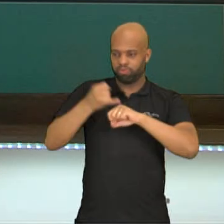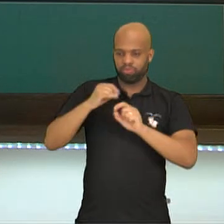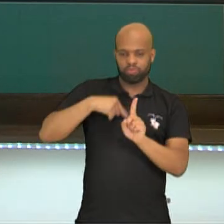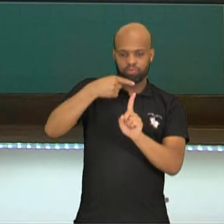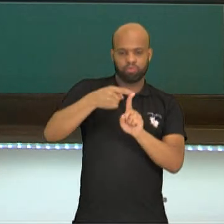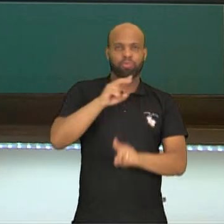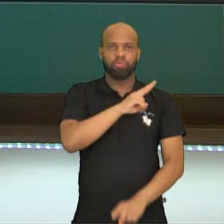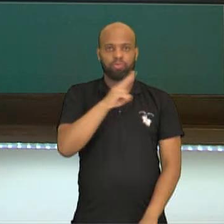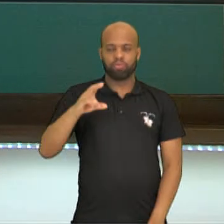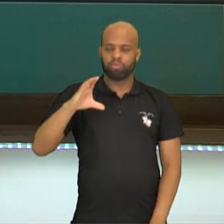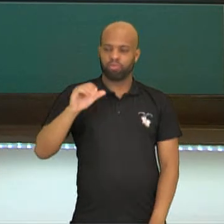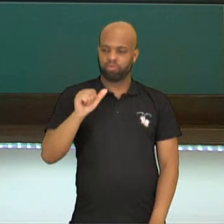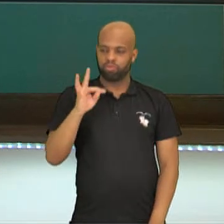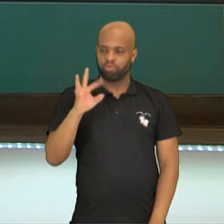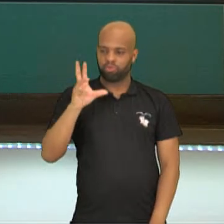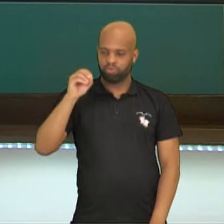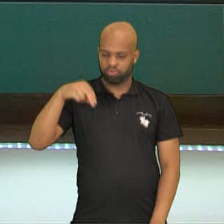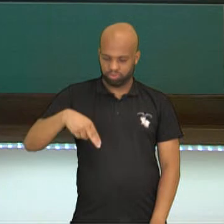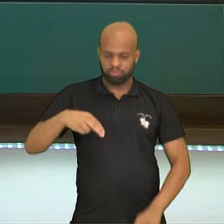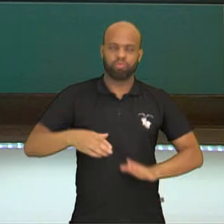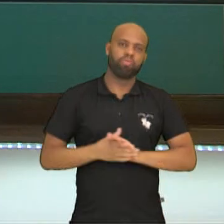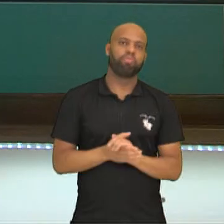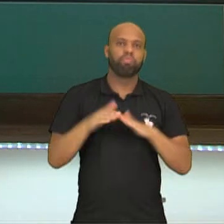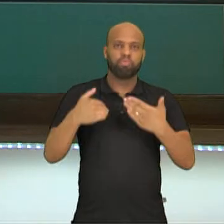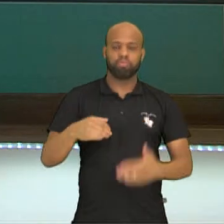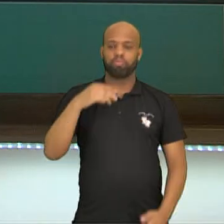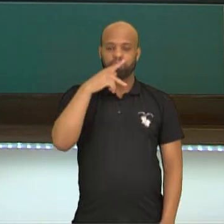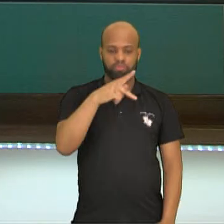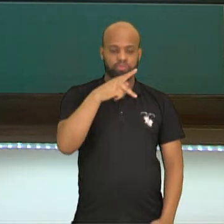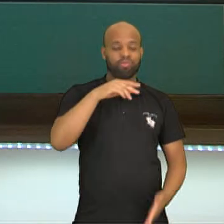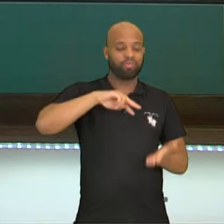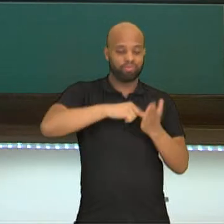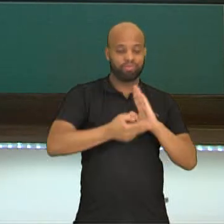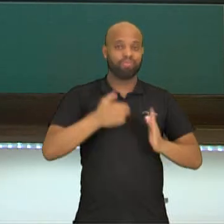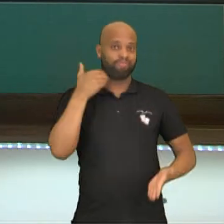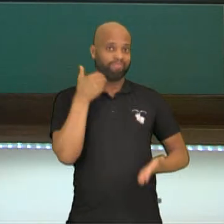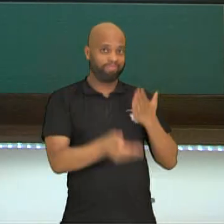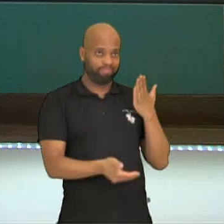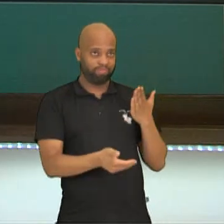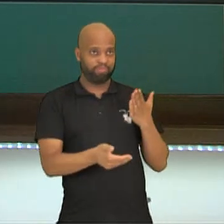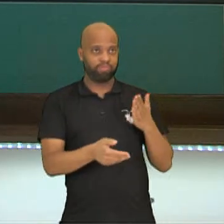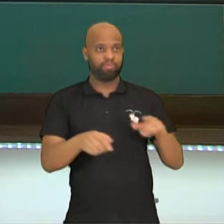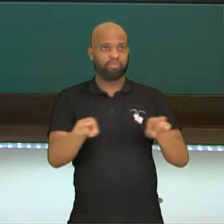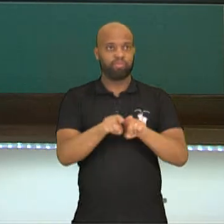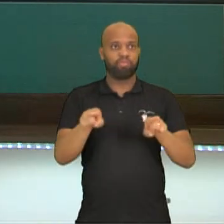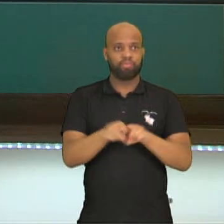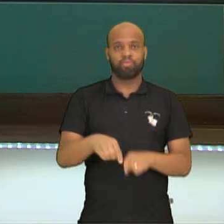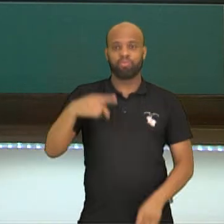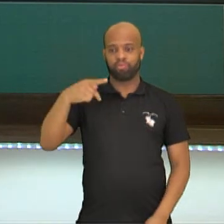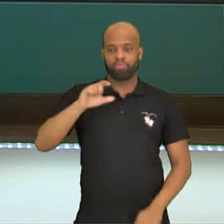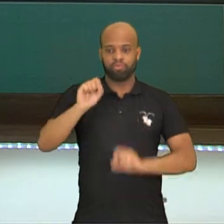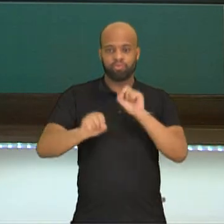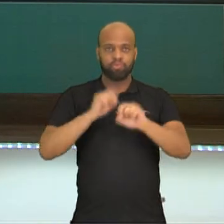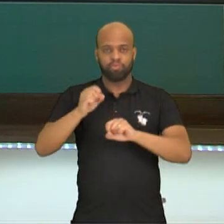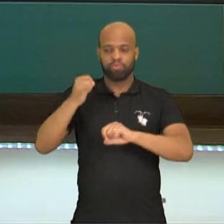que chamamos de cátion. Então, P de perdeu elétrons, P de íon positivo.